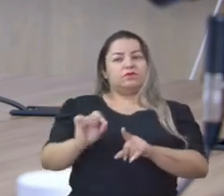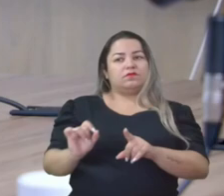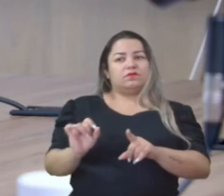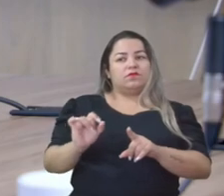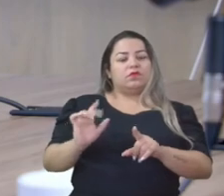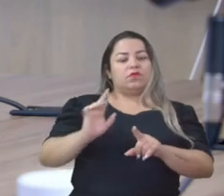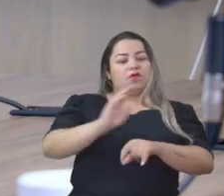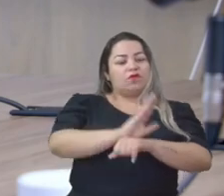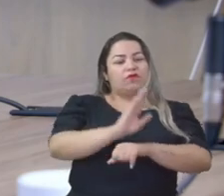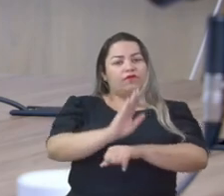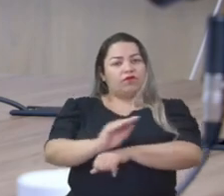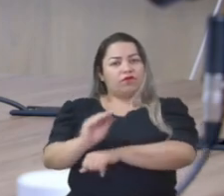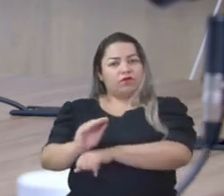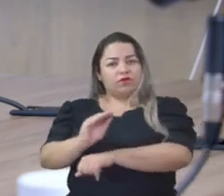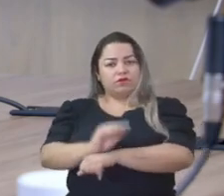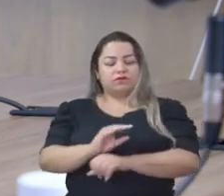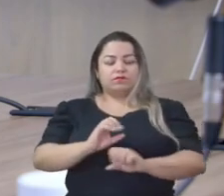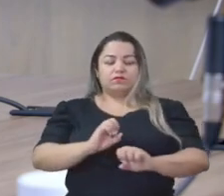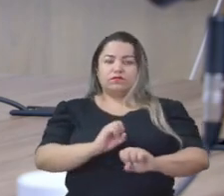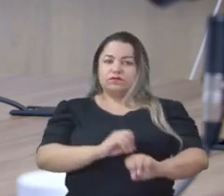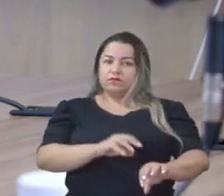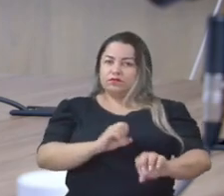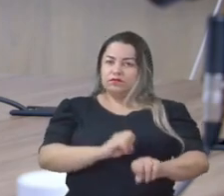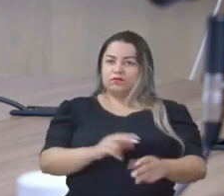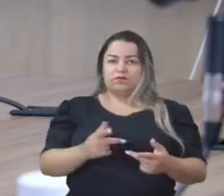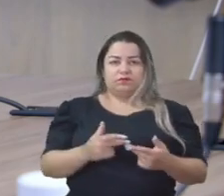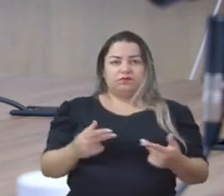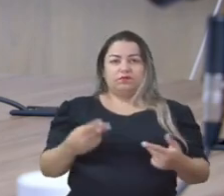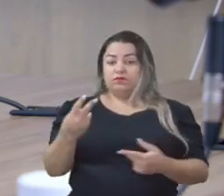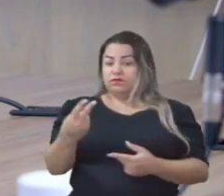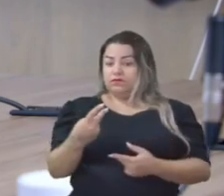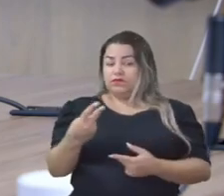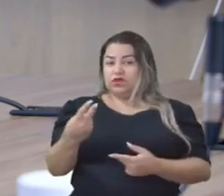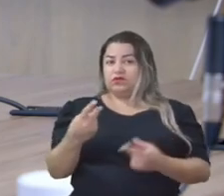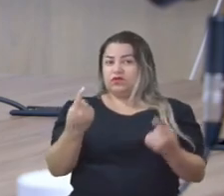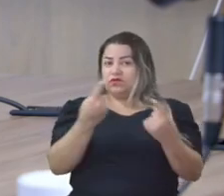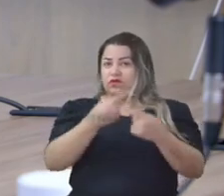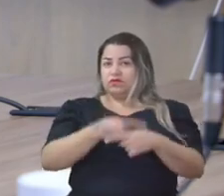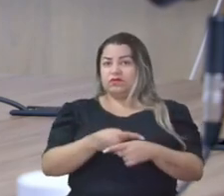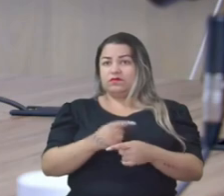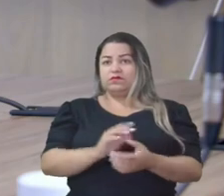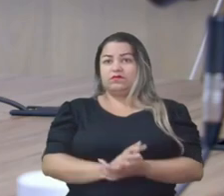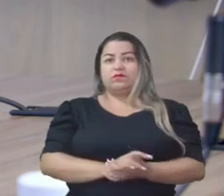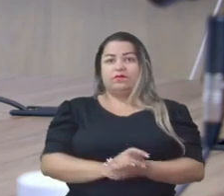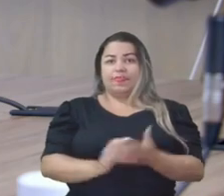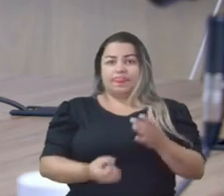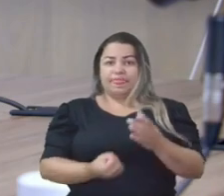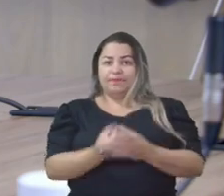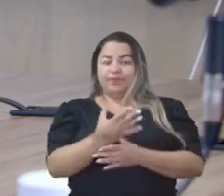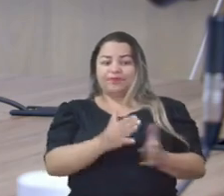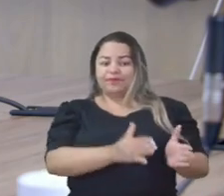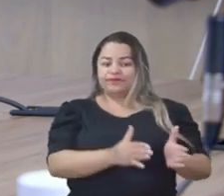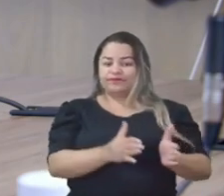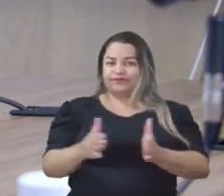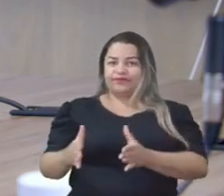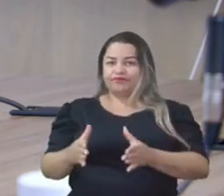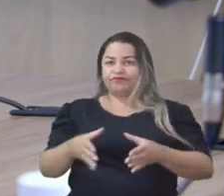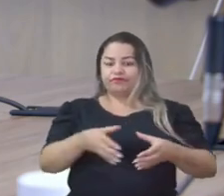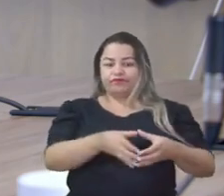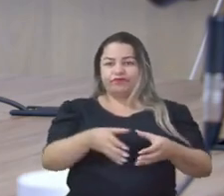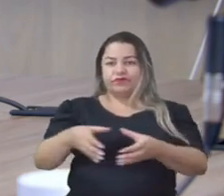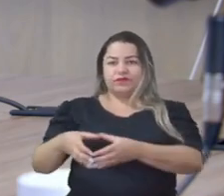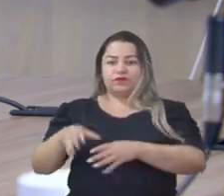cuidar desse outro aqui, vou ensinar as coisas para ele, mas esses dois aqui são rivais. Então vai se criando uma cadeia de